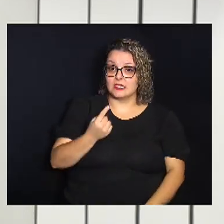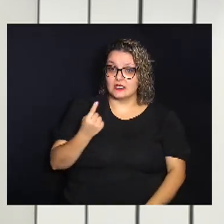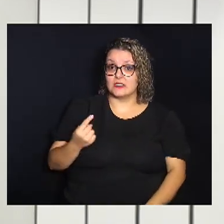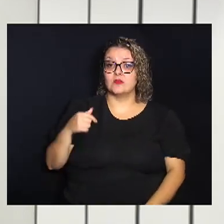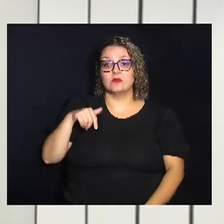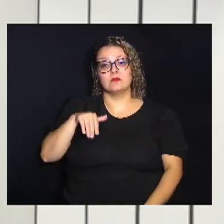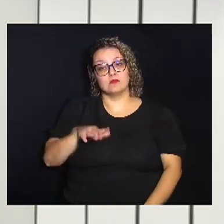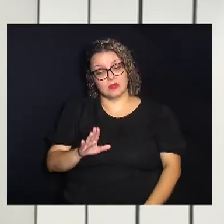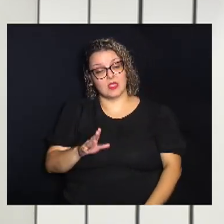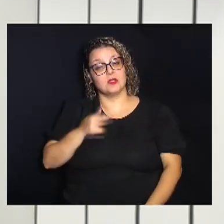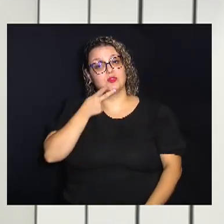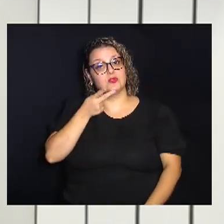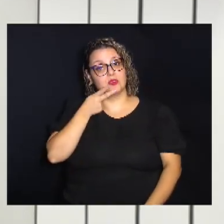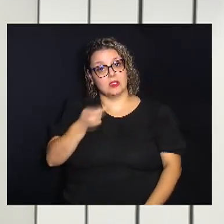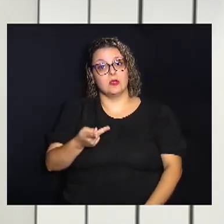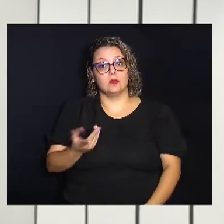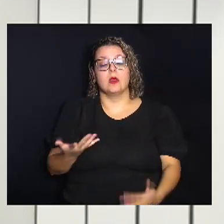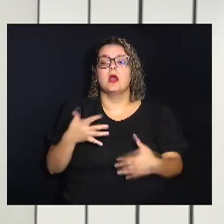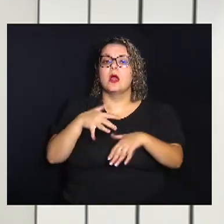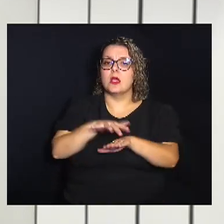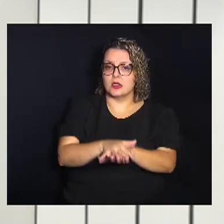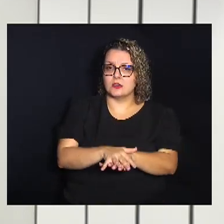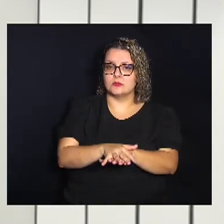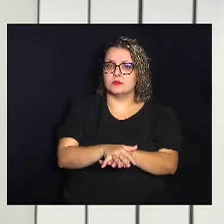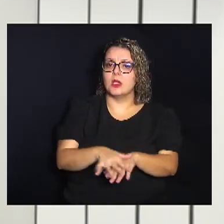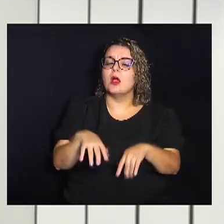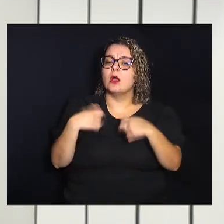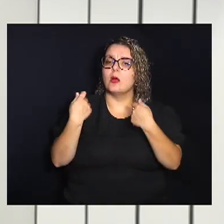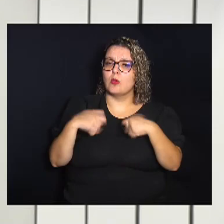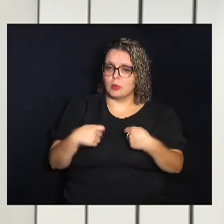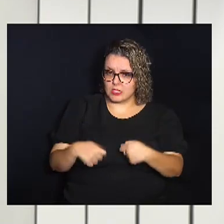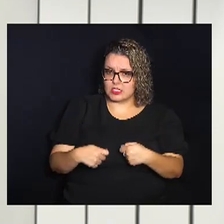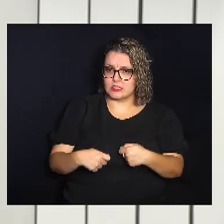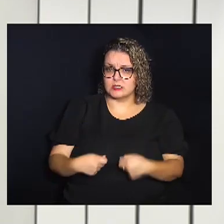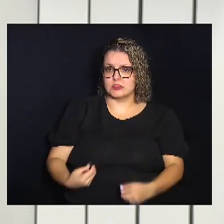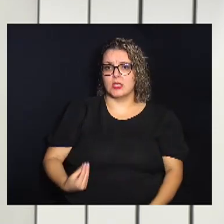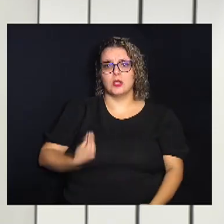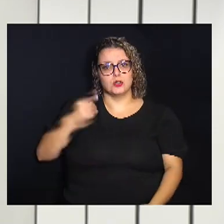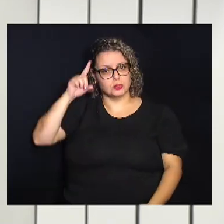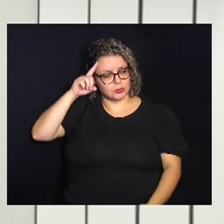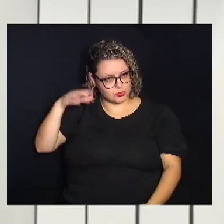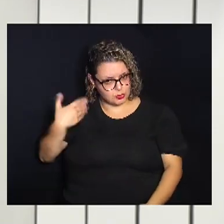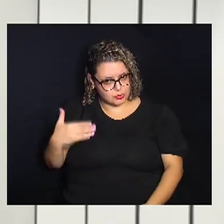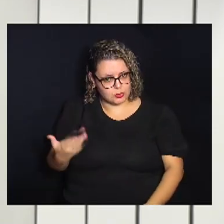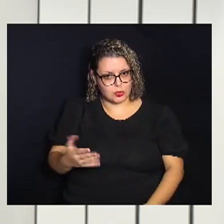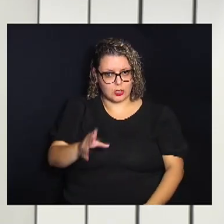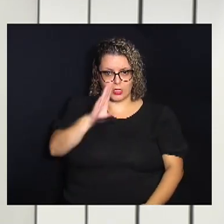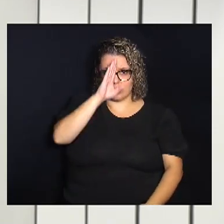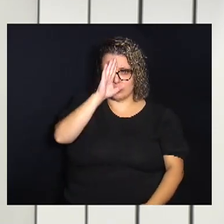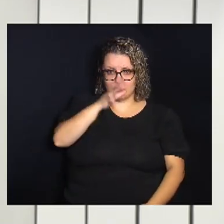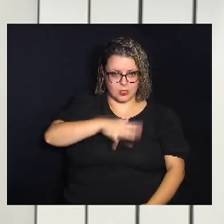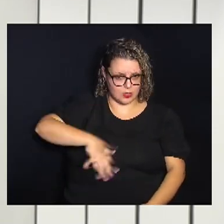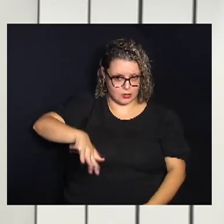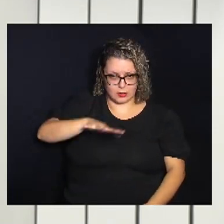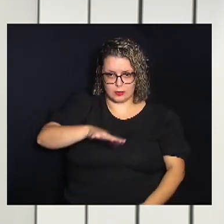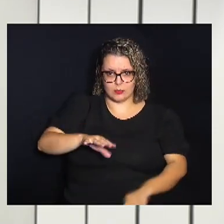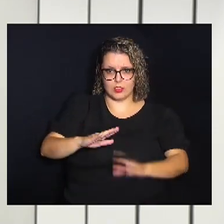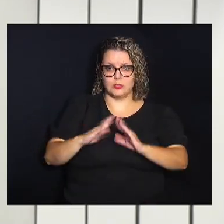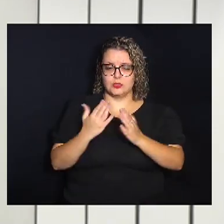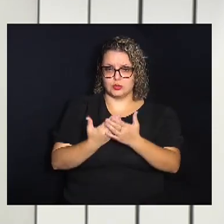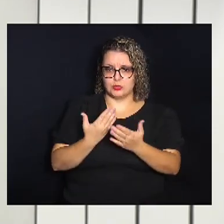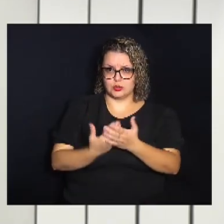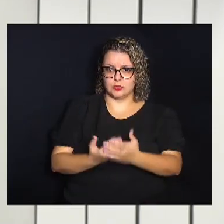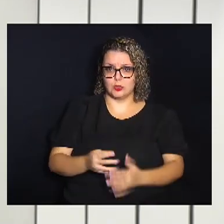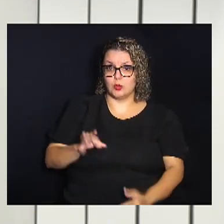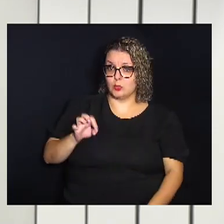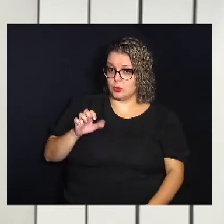mais falado que a inclusão deve estar presente, principalmente no ambiente escolar. O